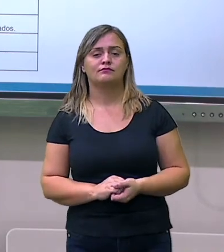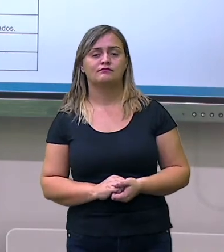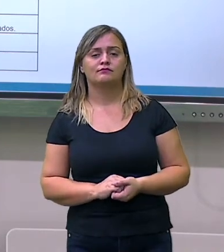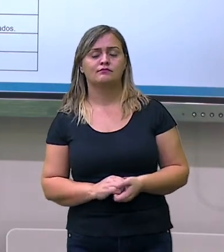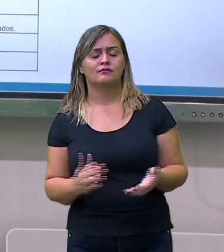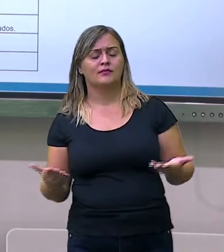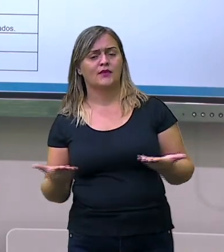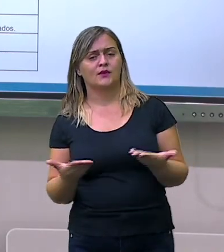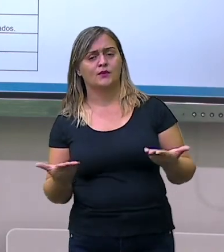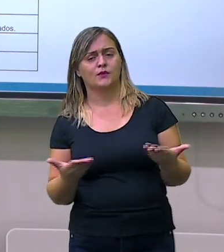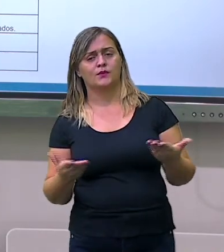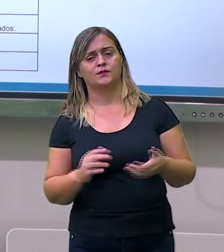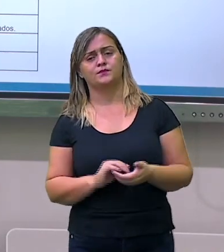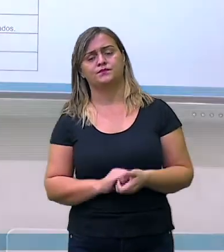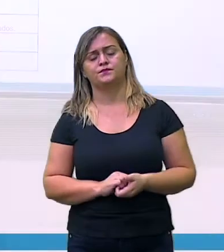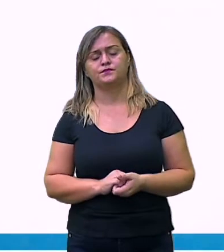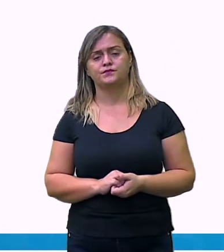7.